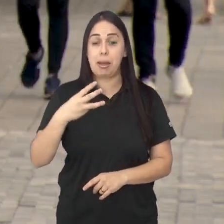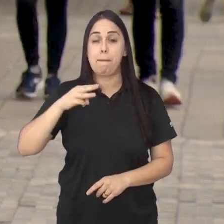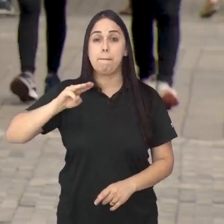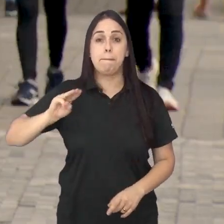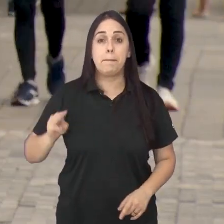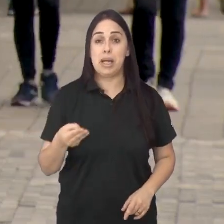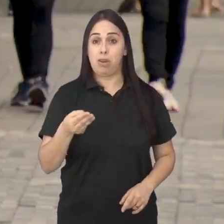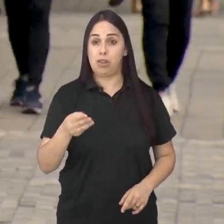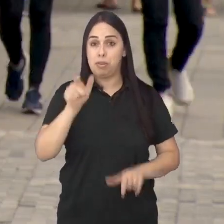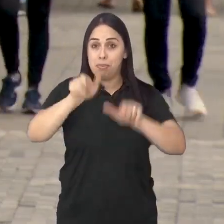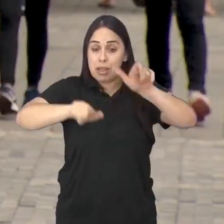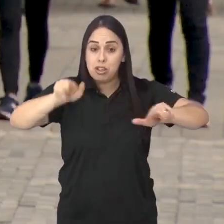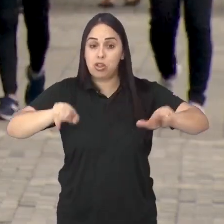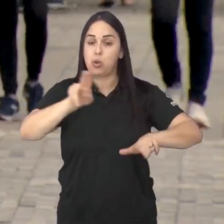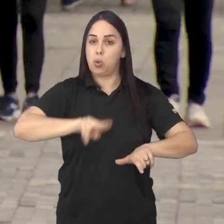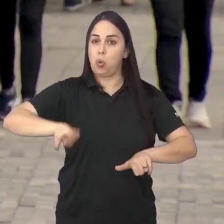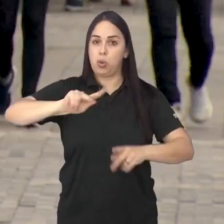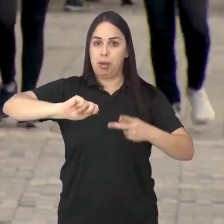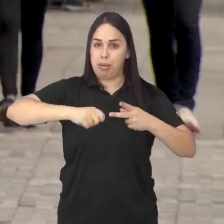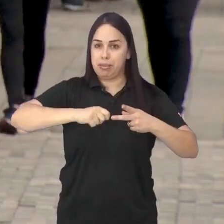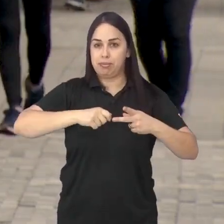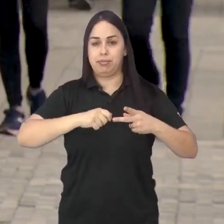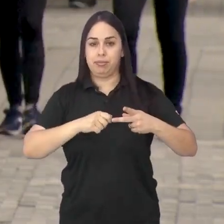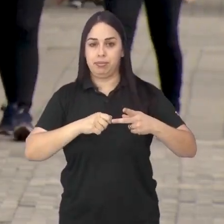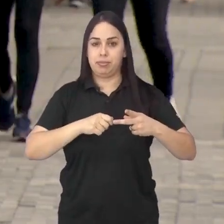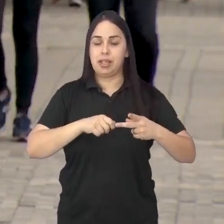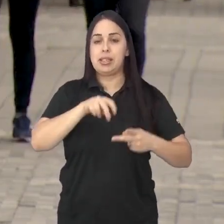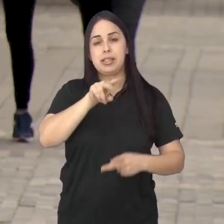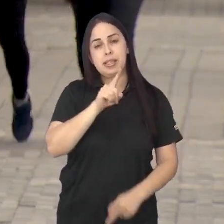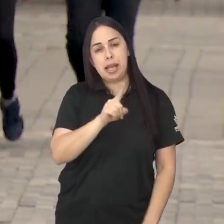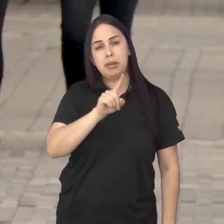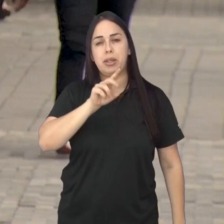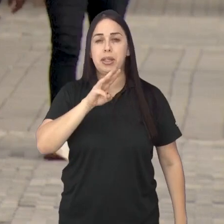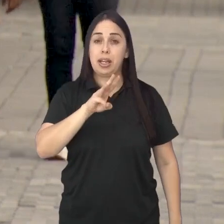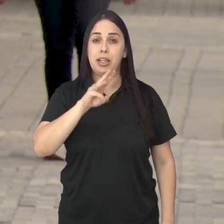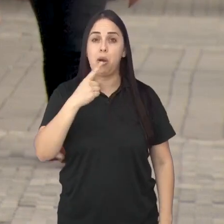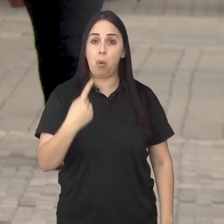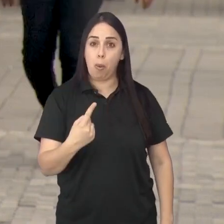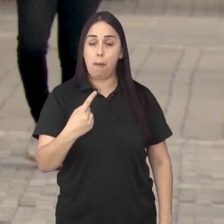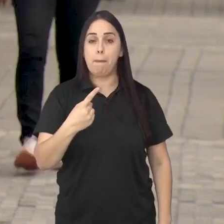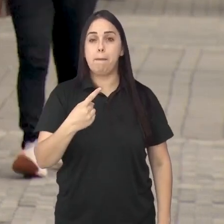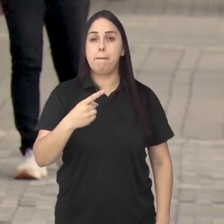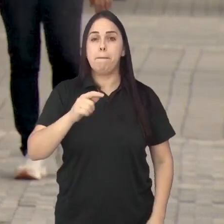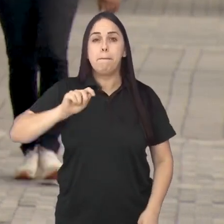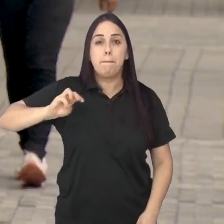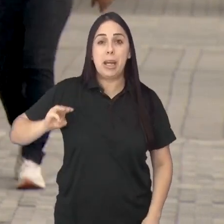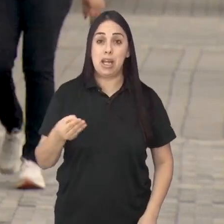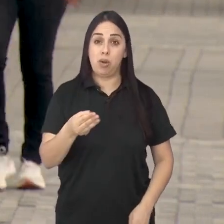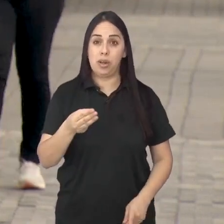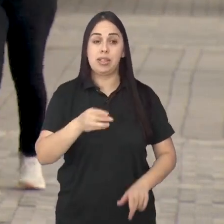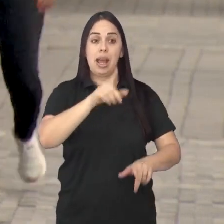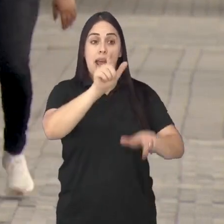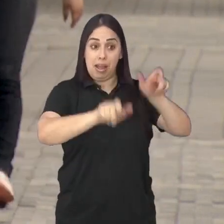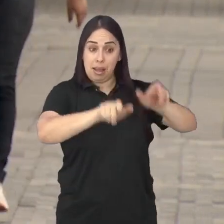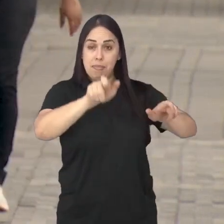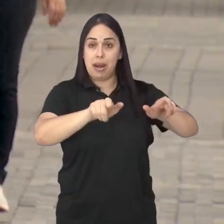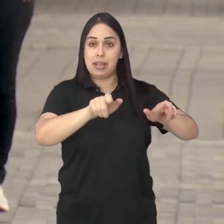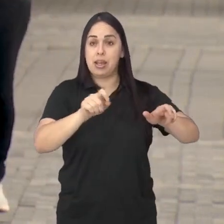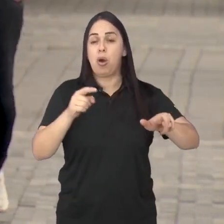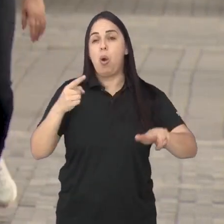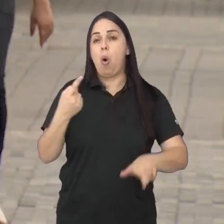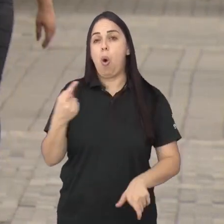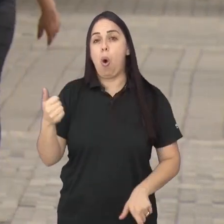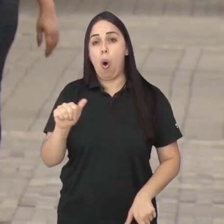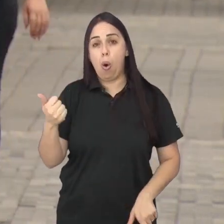de usuários do Pix aqui no Brasil, sendo que aproximadamente 131 milhões são de pessoas físicas e mais de